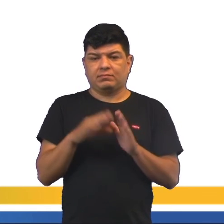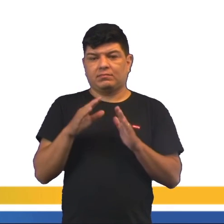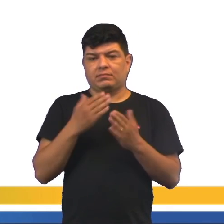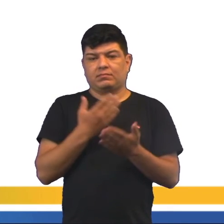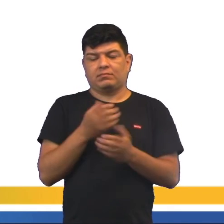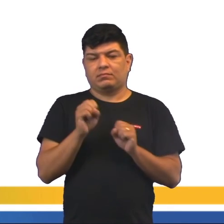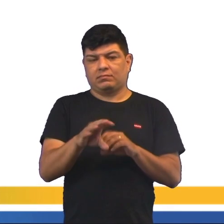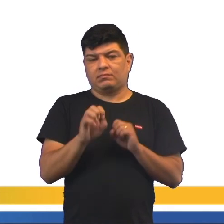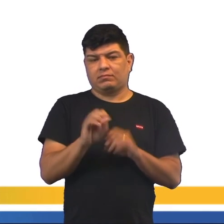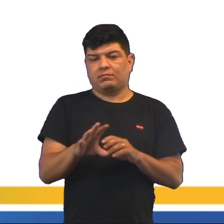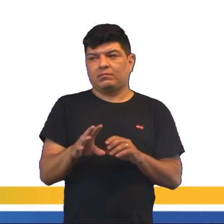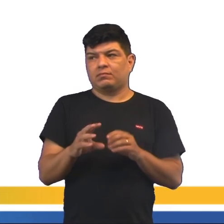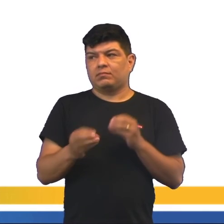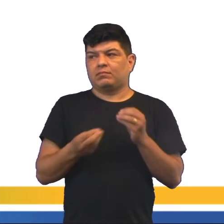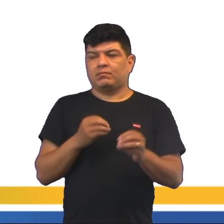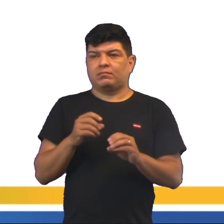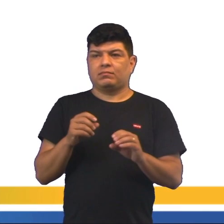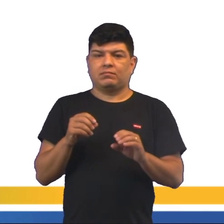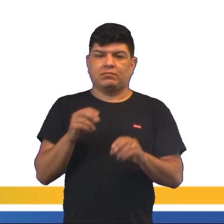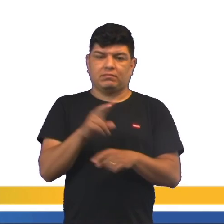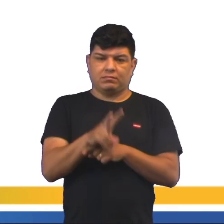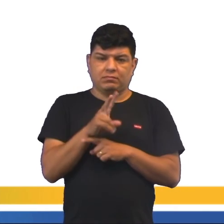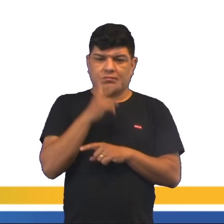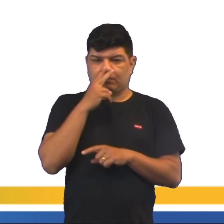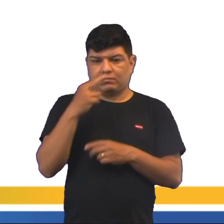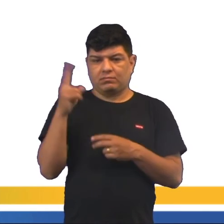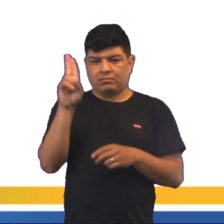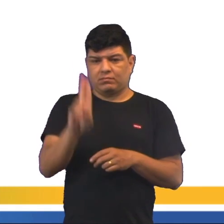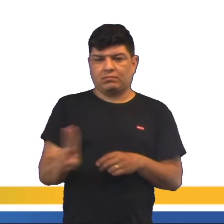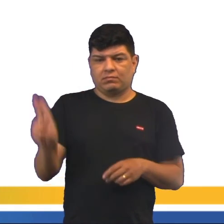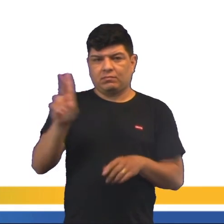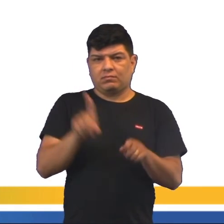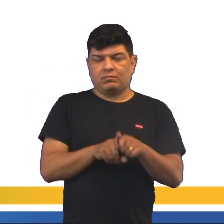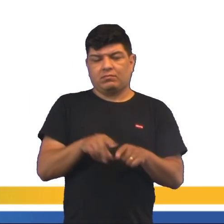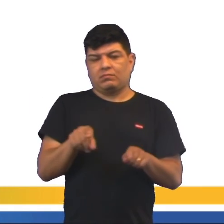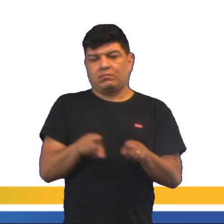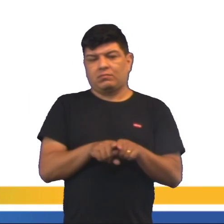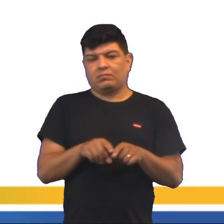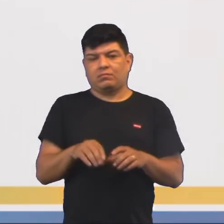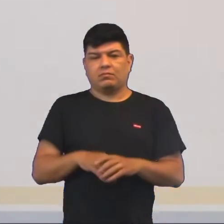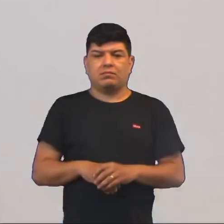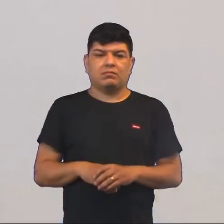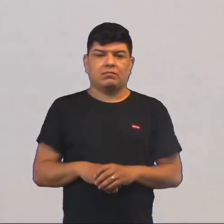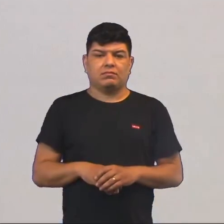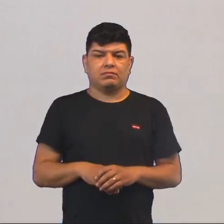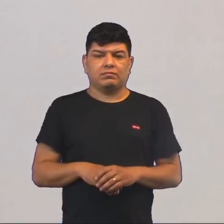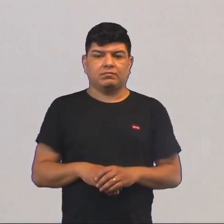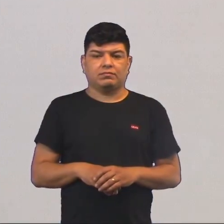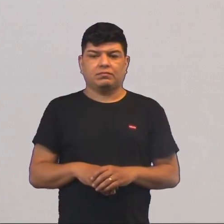educação escolar, né, através de cotas, né, principalmente das universidades, nos concursos públicos.